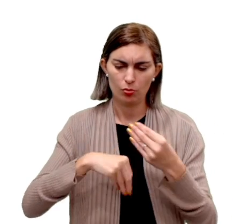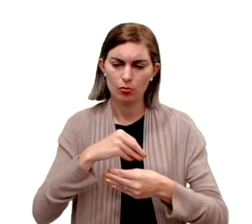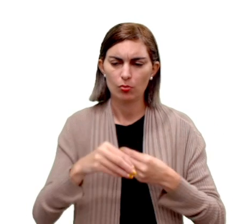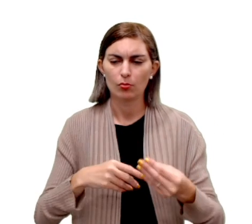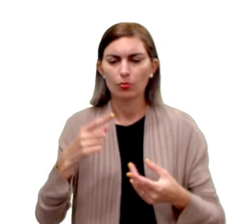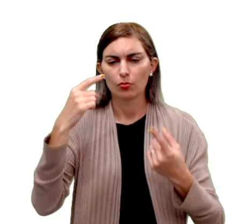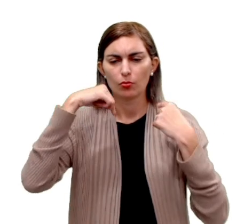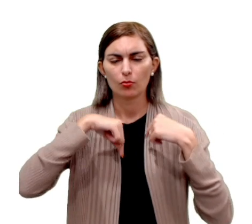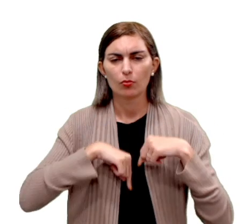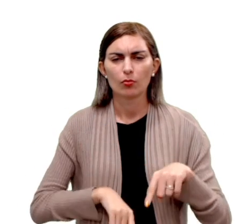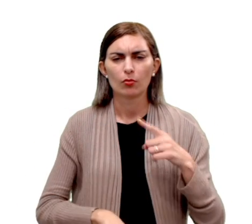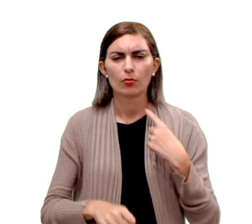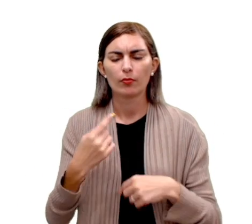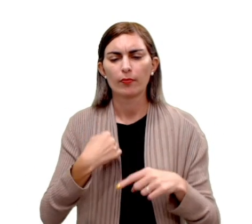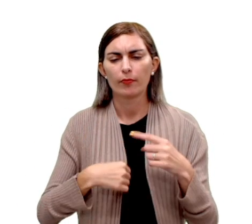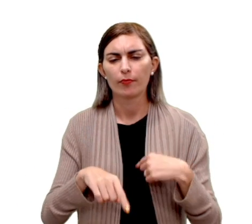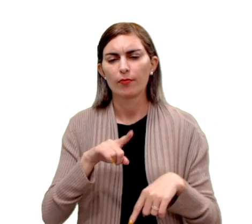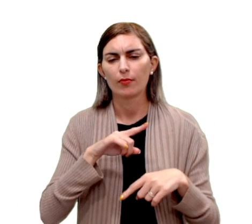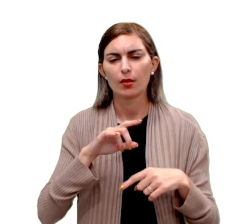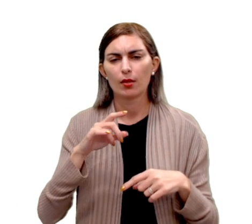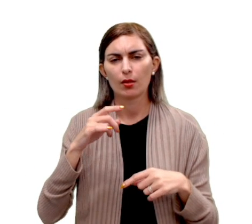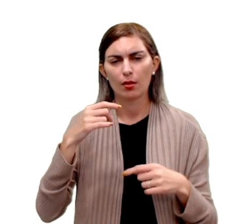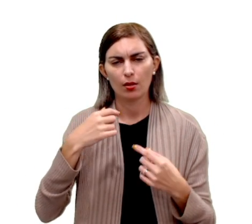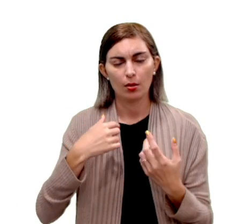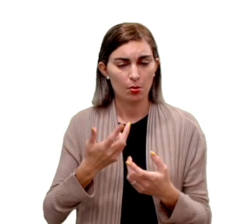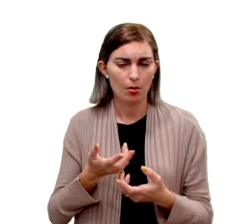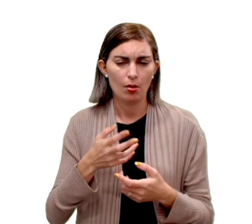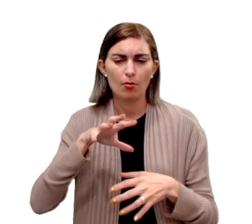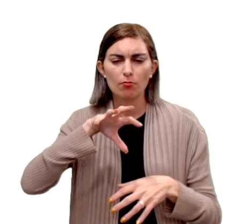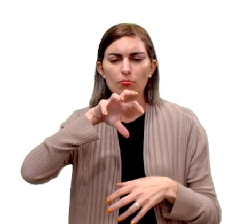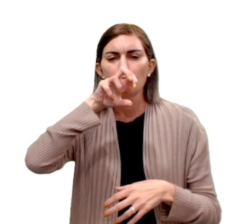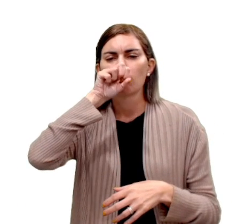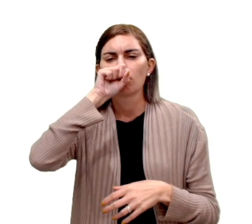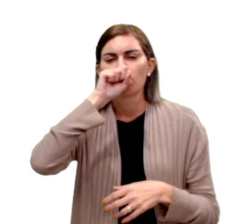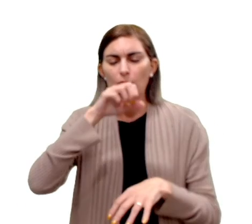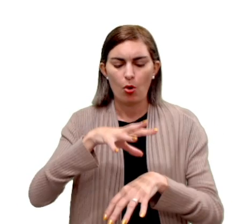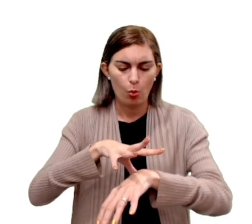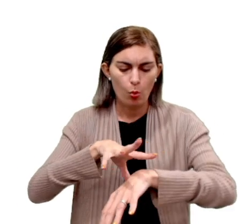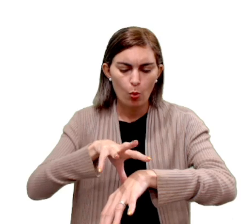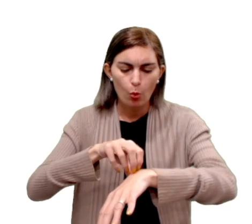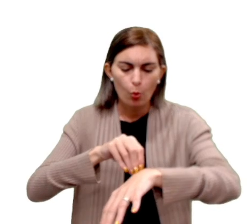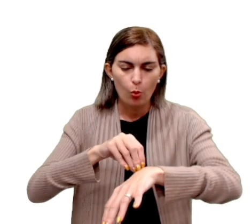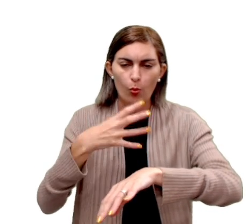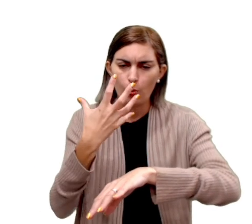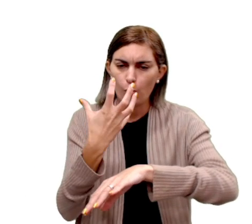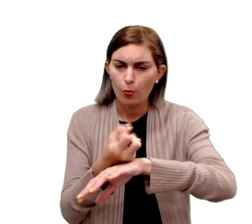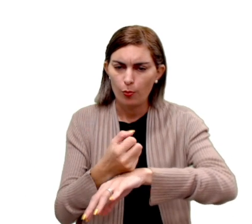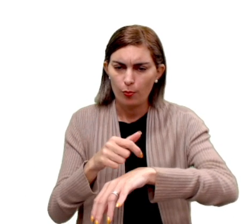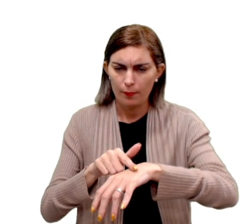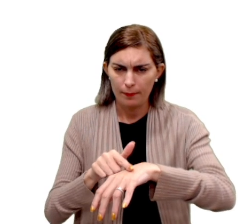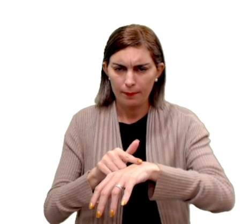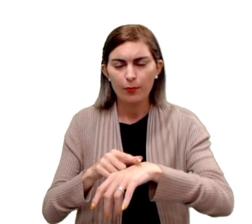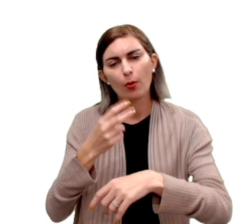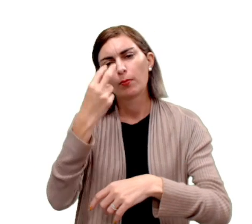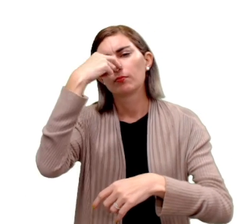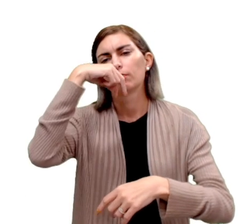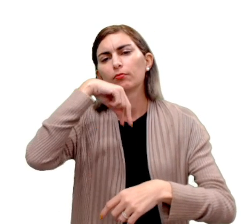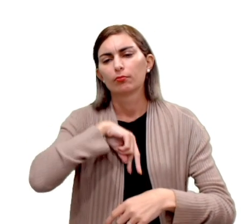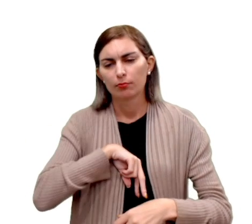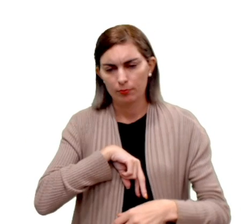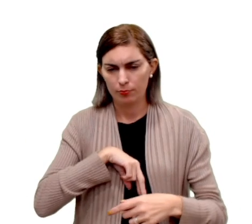nosso organismo por meio da ingestão, absorção pela pele ou a inalação. Já a